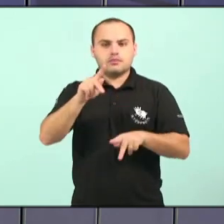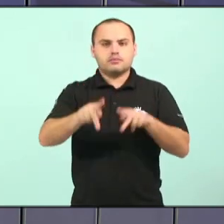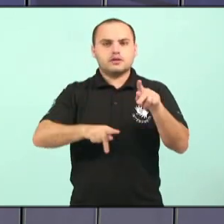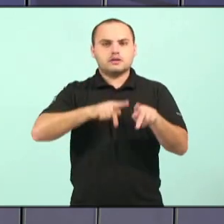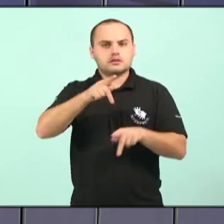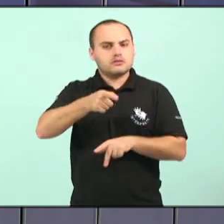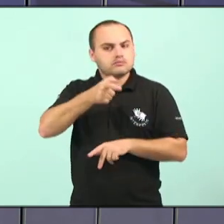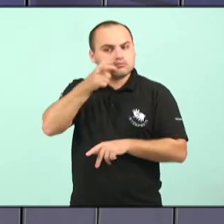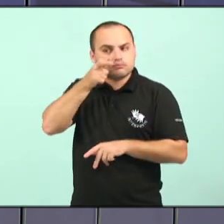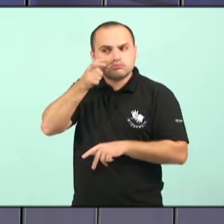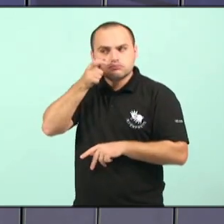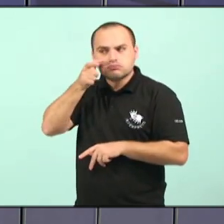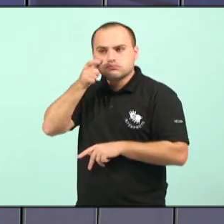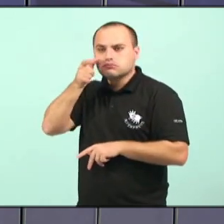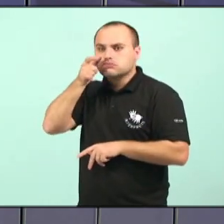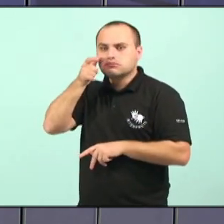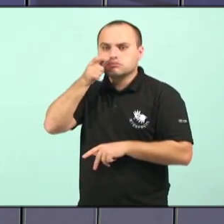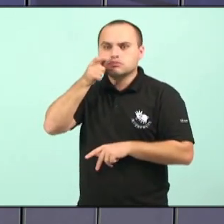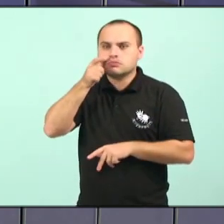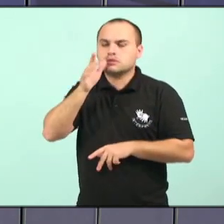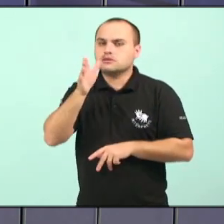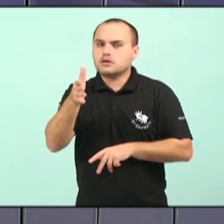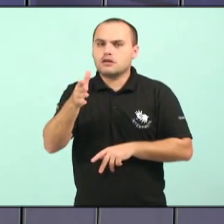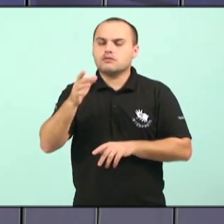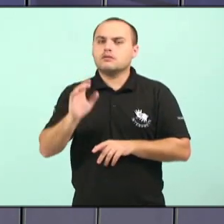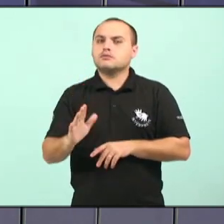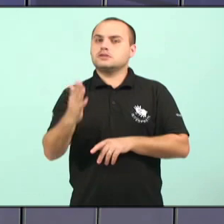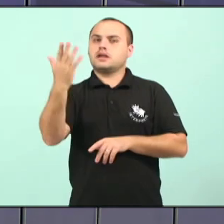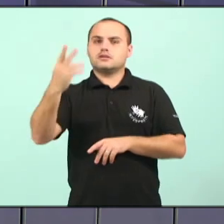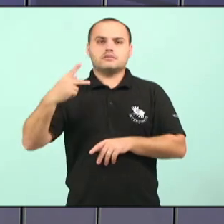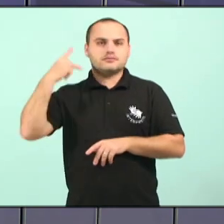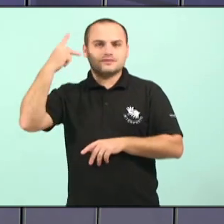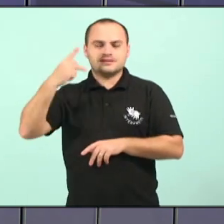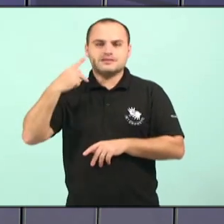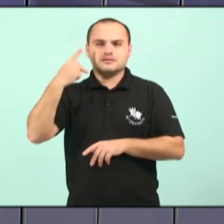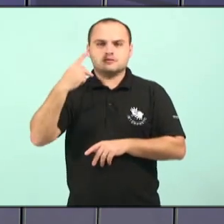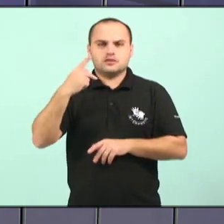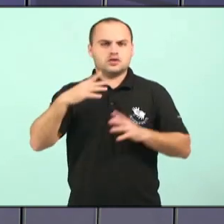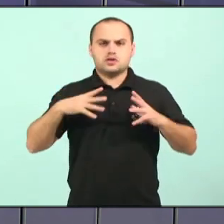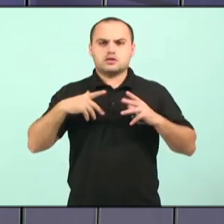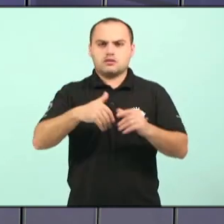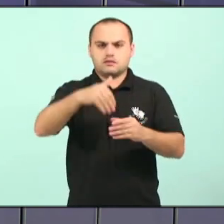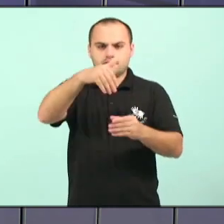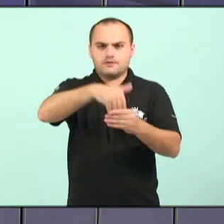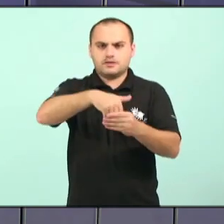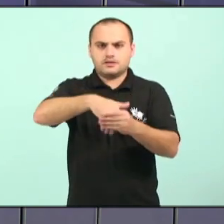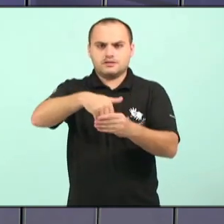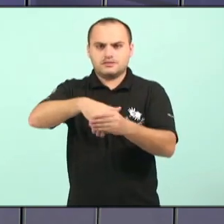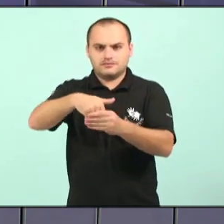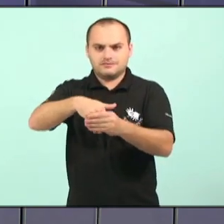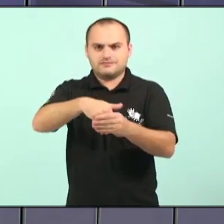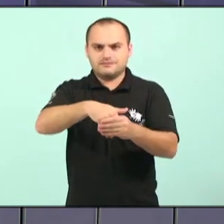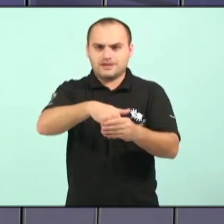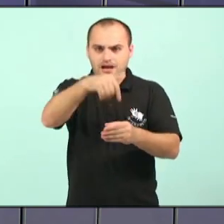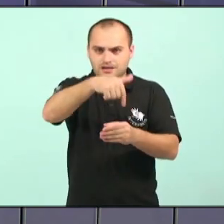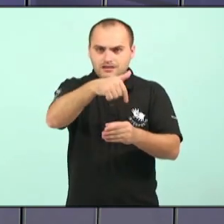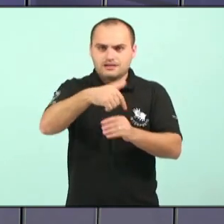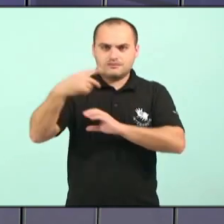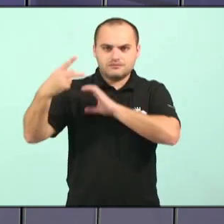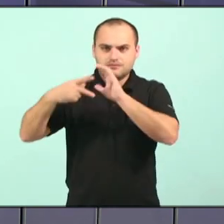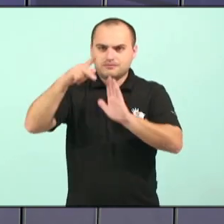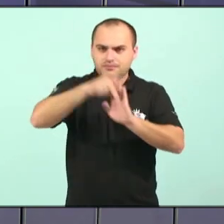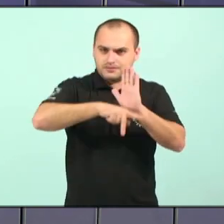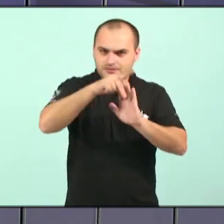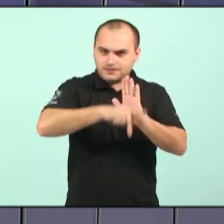acontece na política. E nós vimos aqui, nas votações aqui na Câmara de Vereadores, todos os projetos polêmicos são acompanhados pela população. Eu que